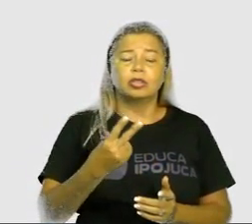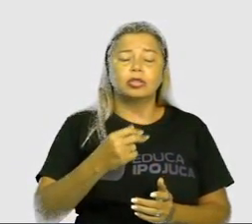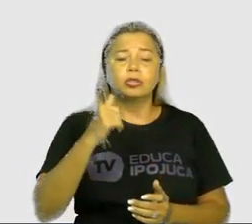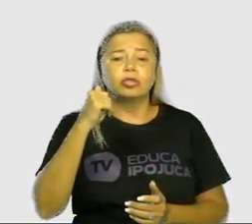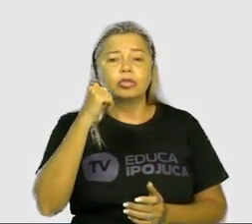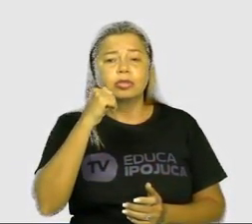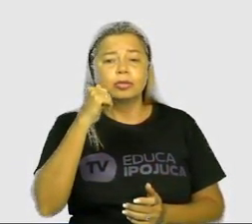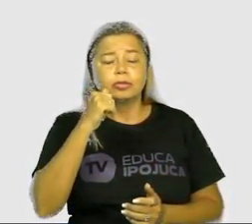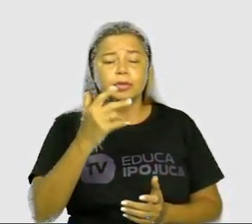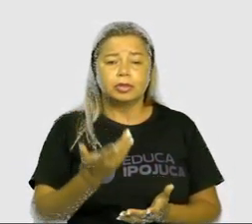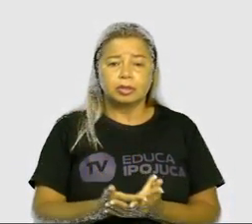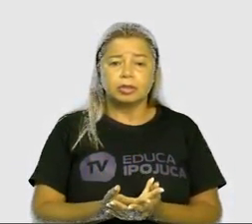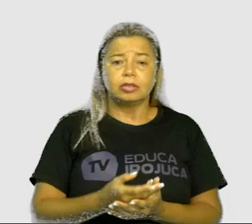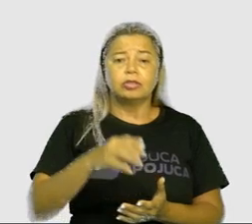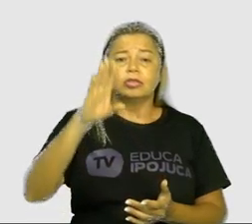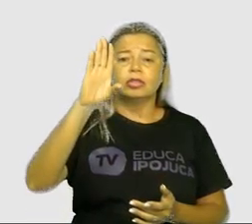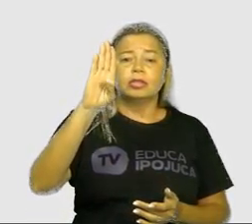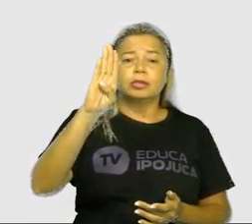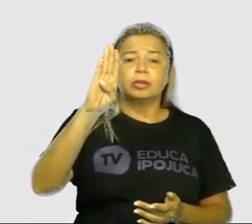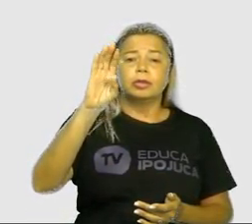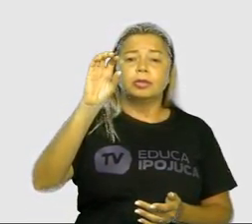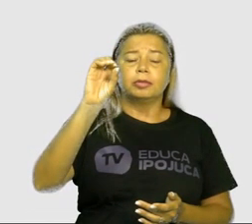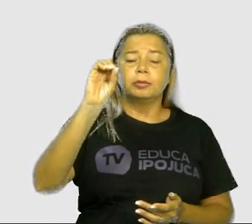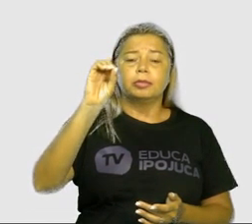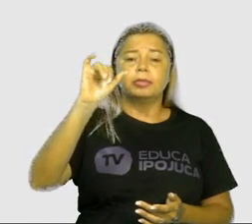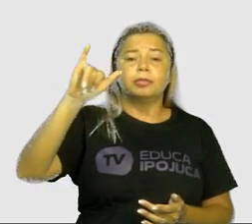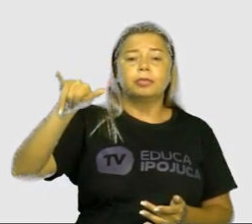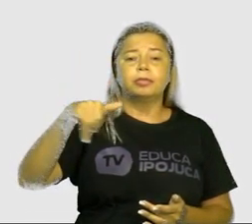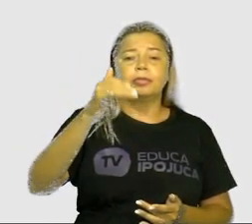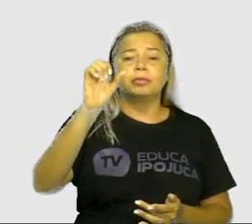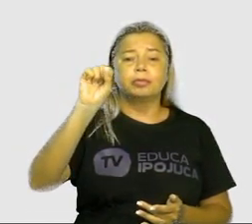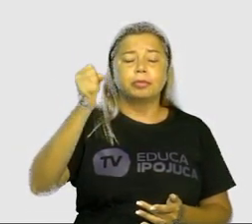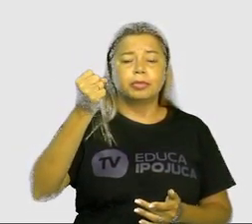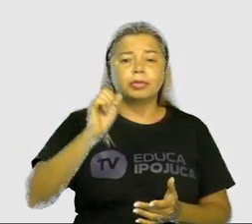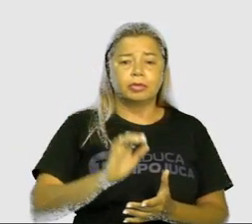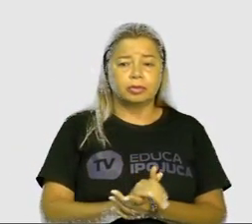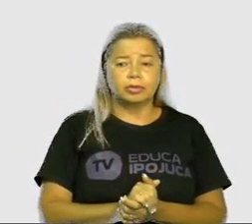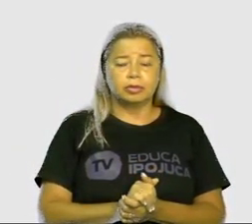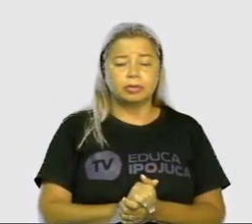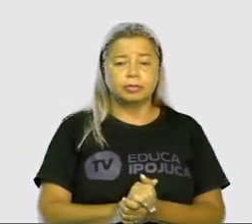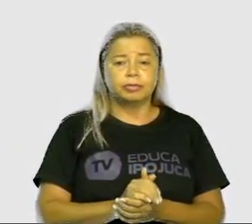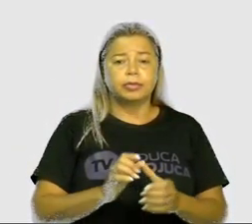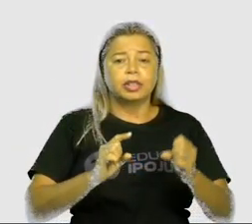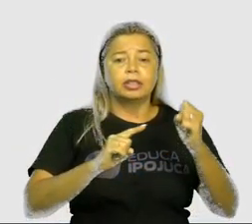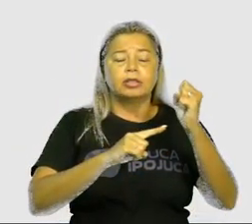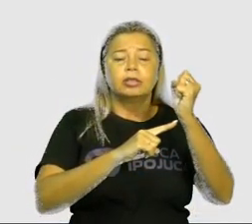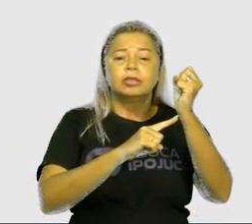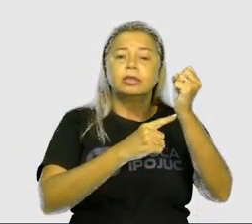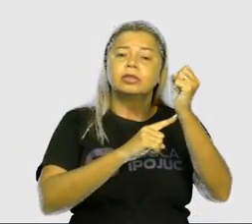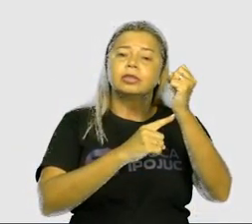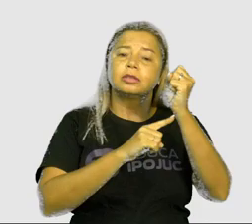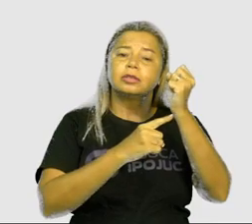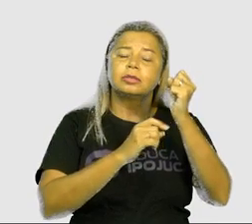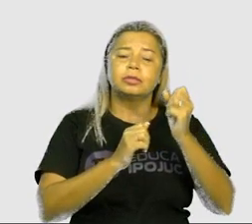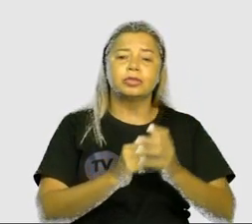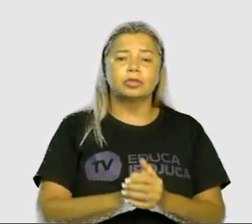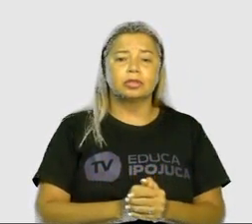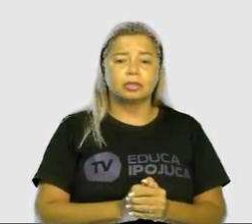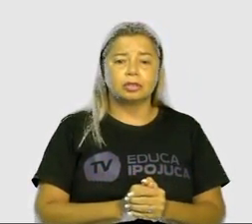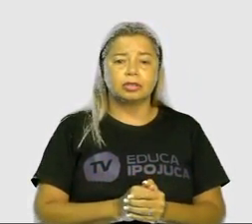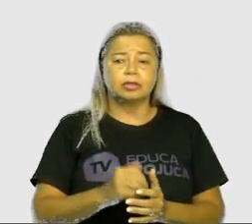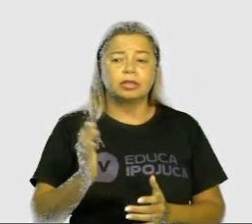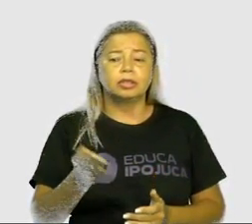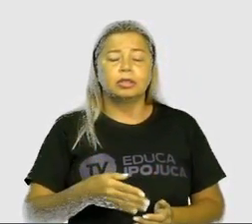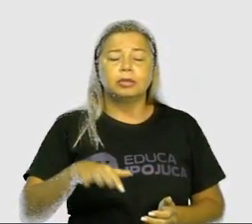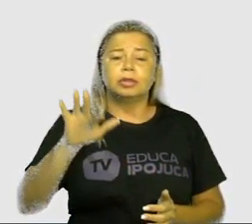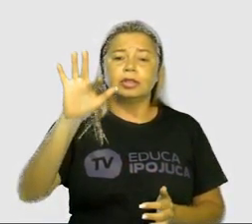o s no final porque eu sigo A Regra geral tá bom oi substantivos terminados em F